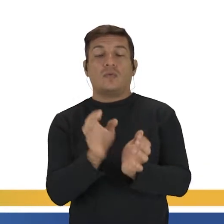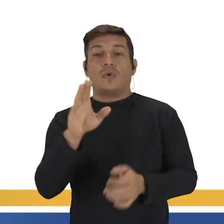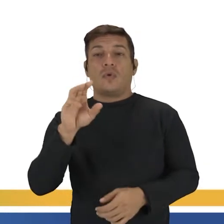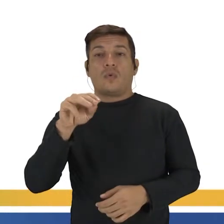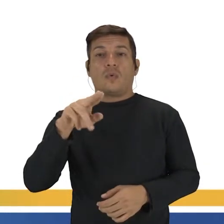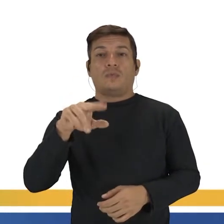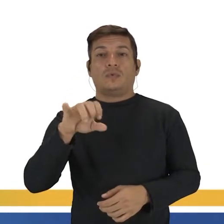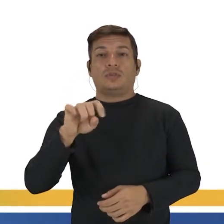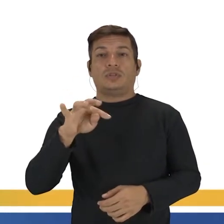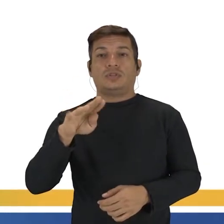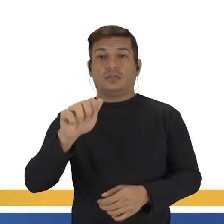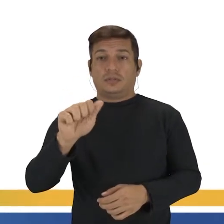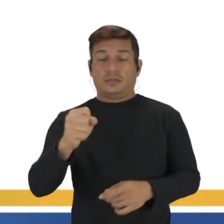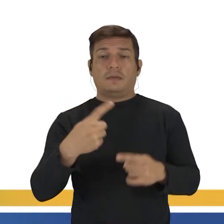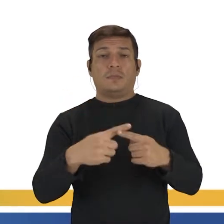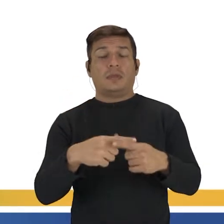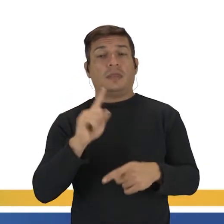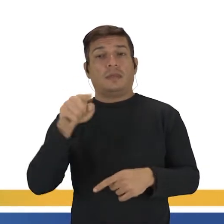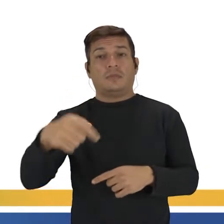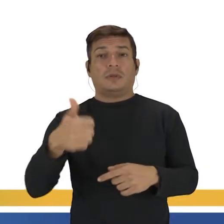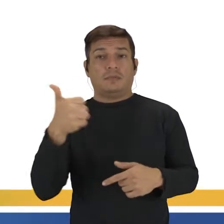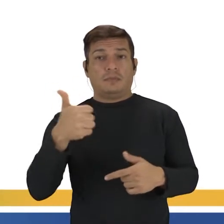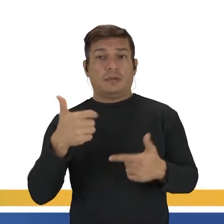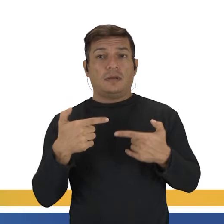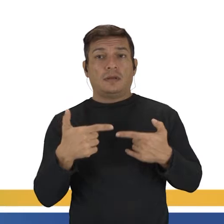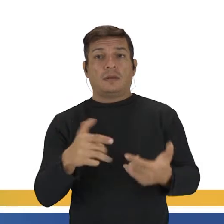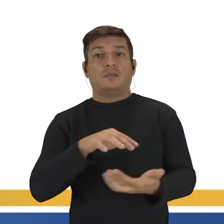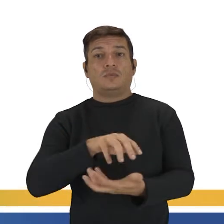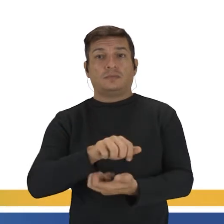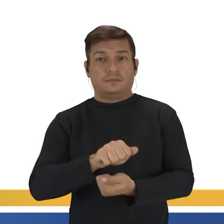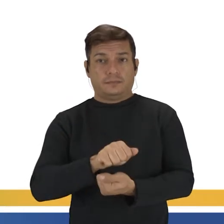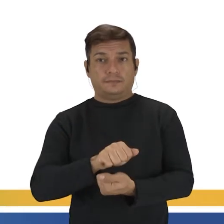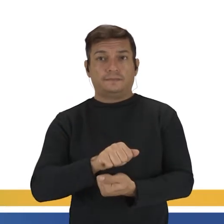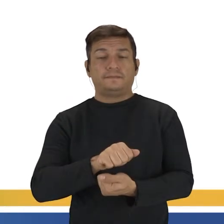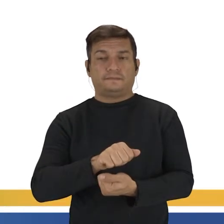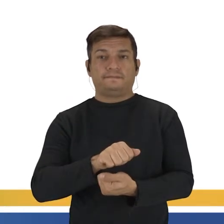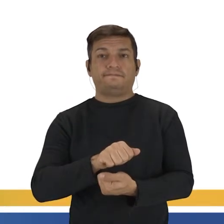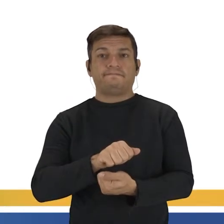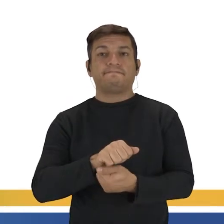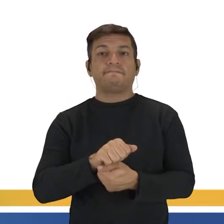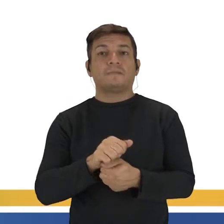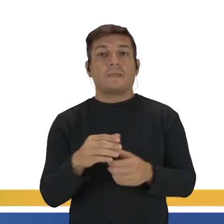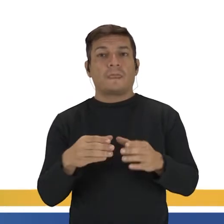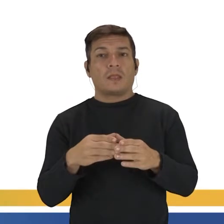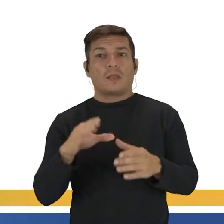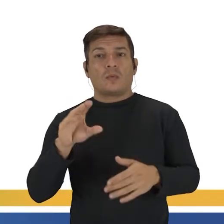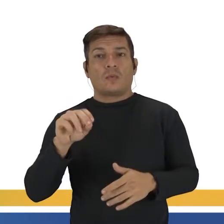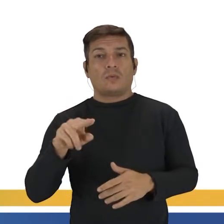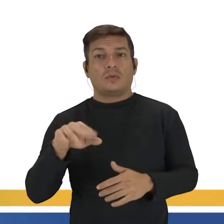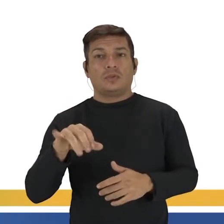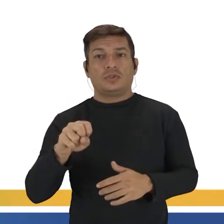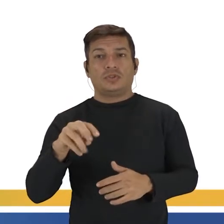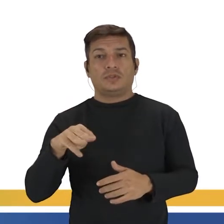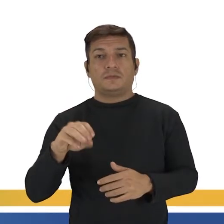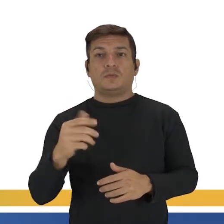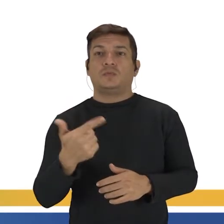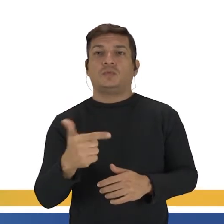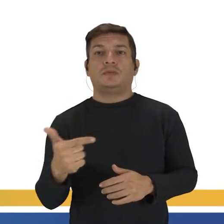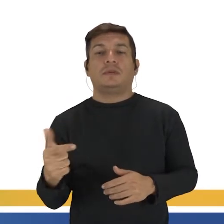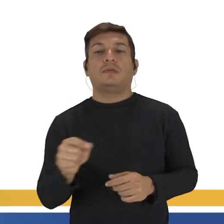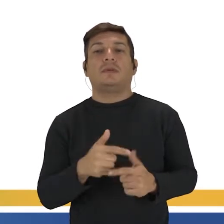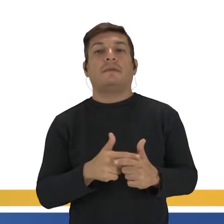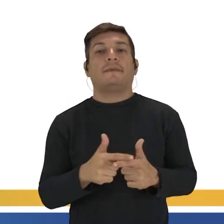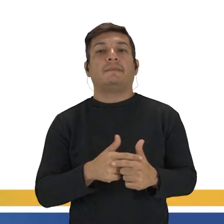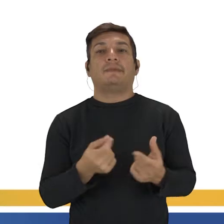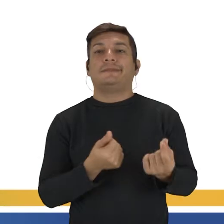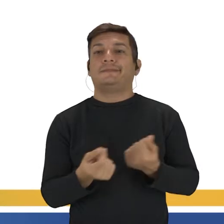comunistas, porque a partir da Primeira Guerra Mundial, né, o comunismo ele não vai ter os mesmos